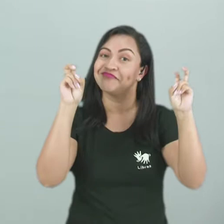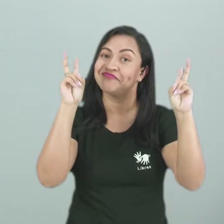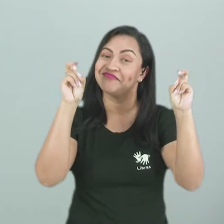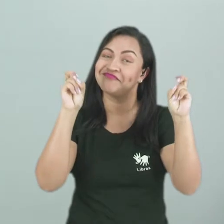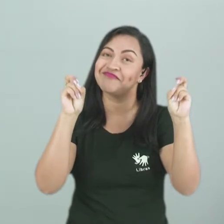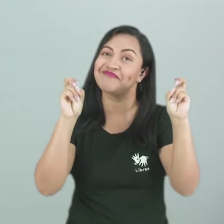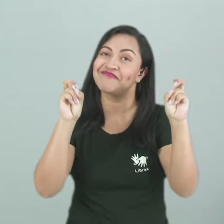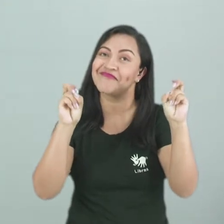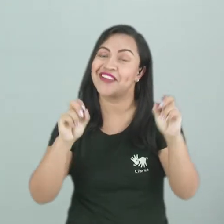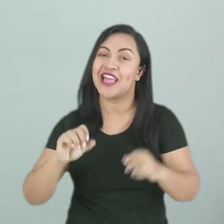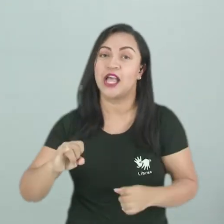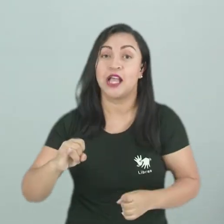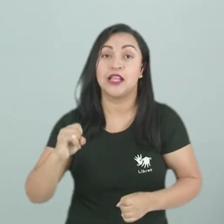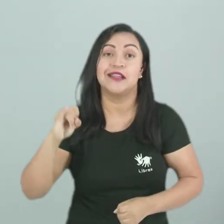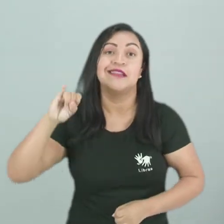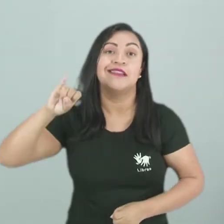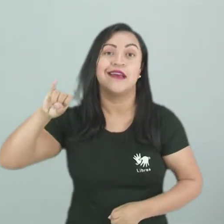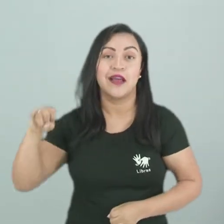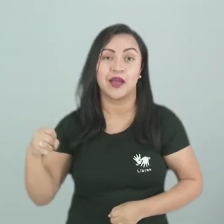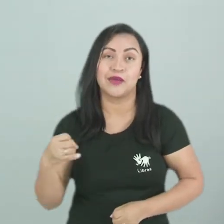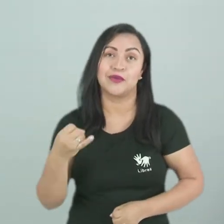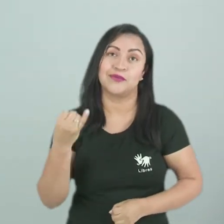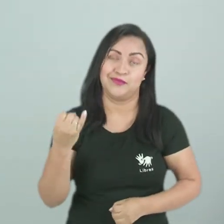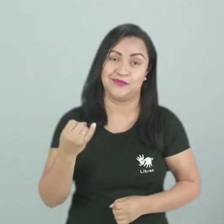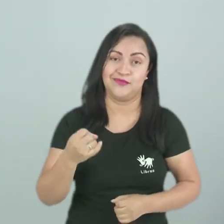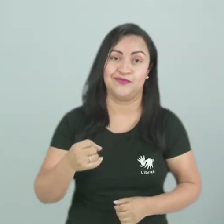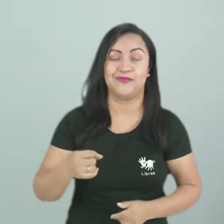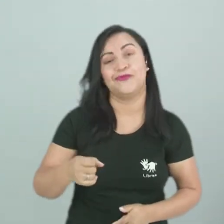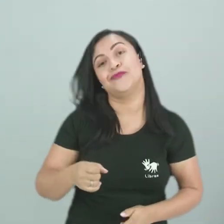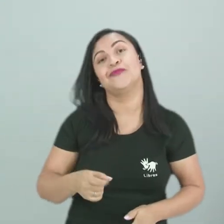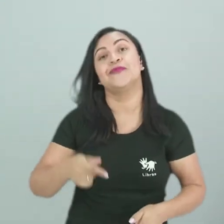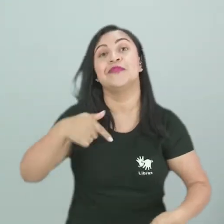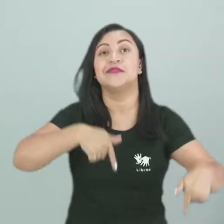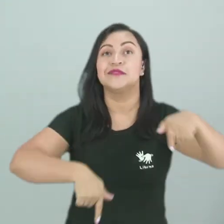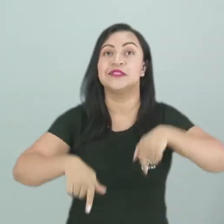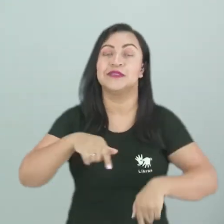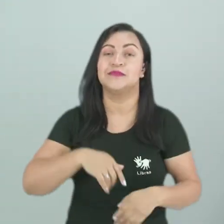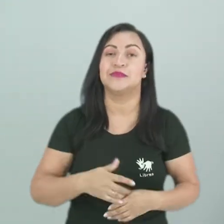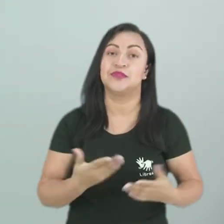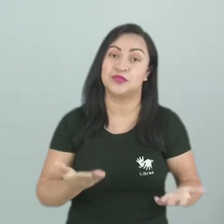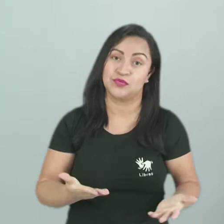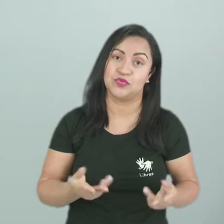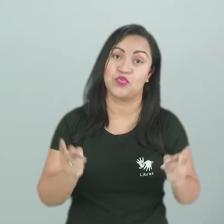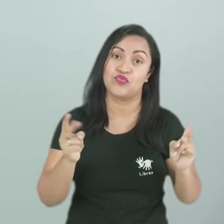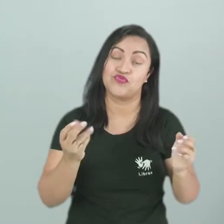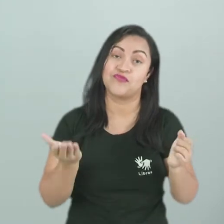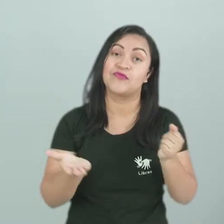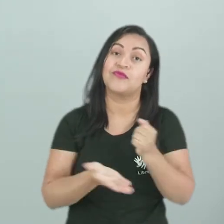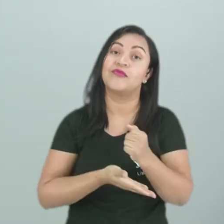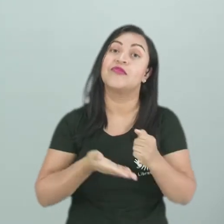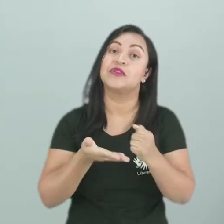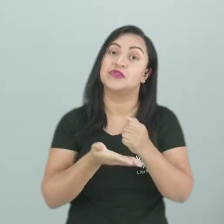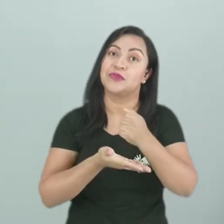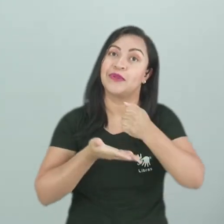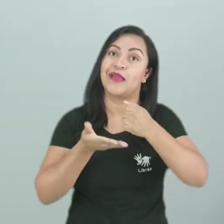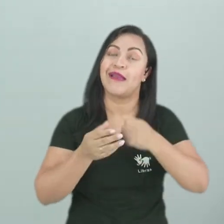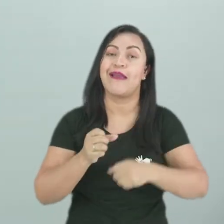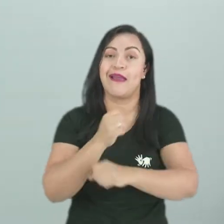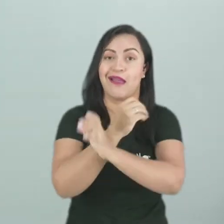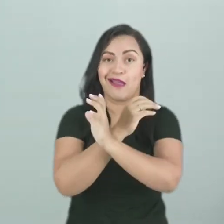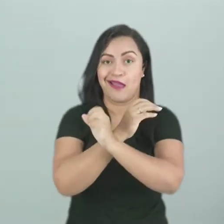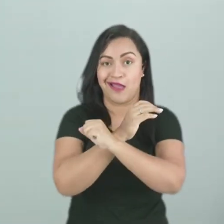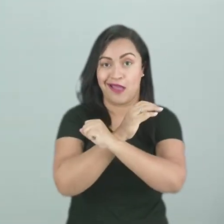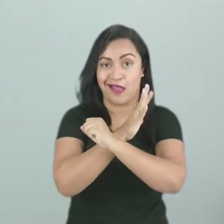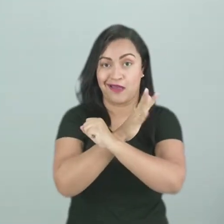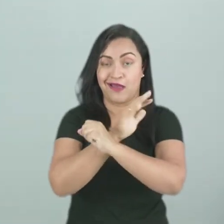mas o nosso foco vai ser nas funções inorgânicas. Basicamente, nós vamos falar sobre ácidos, bases e sais, que